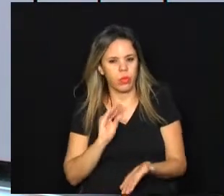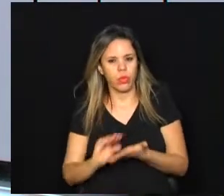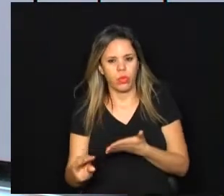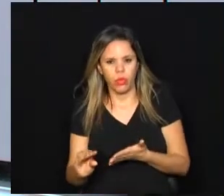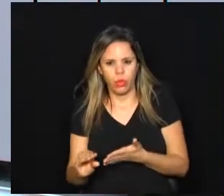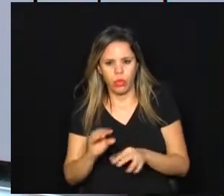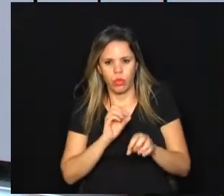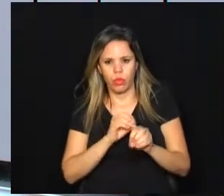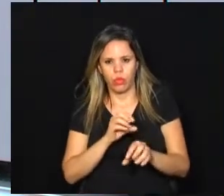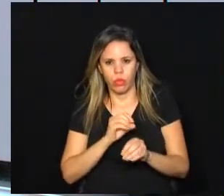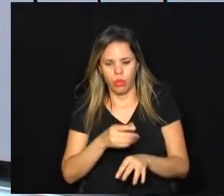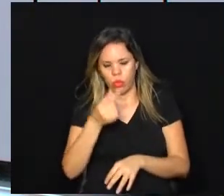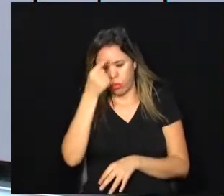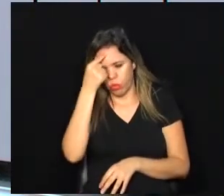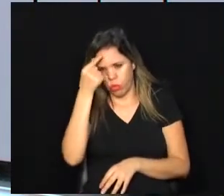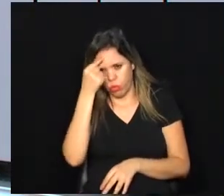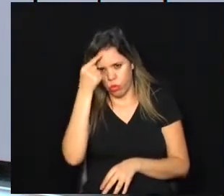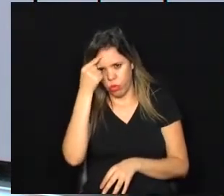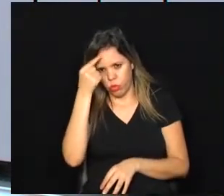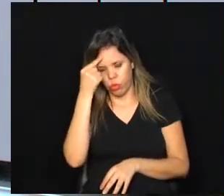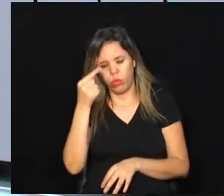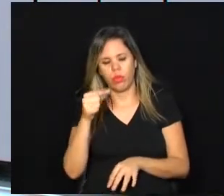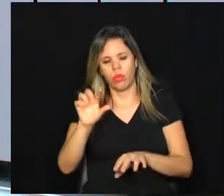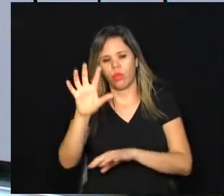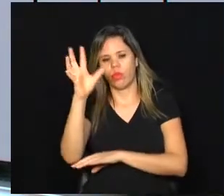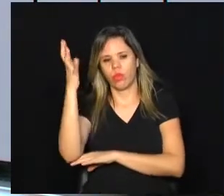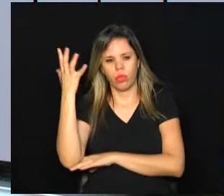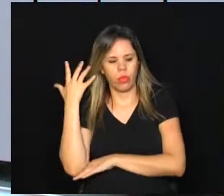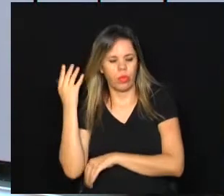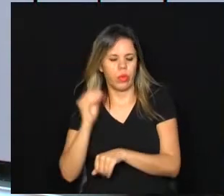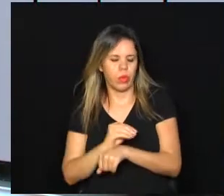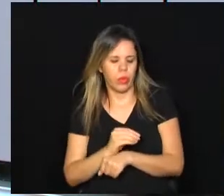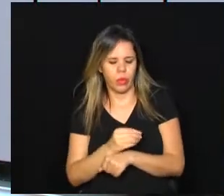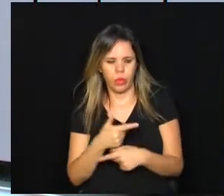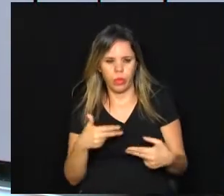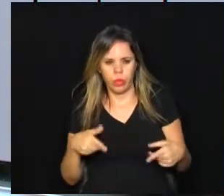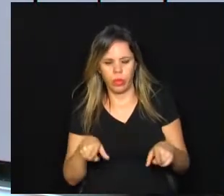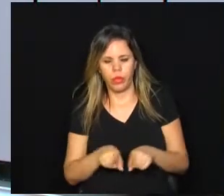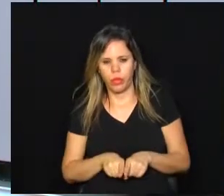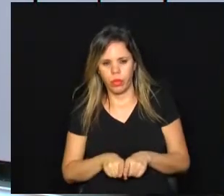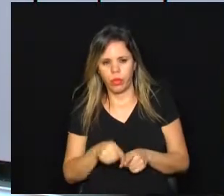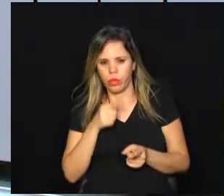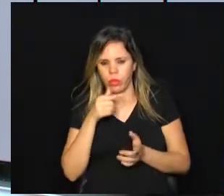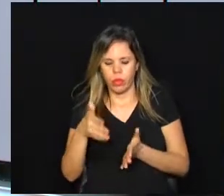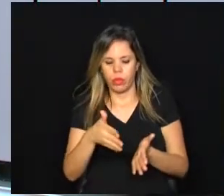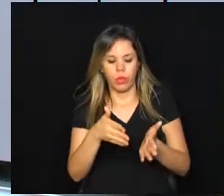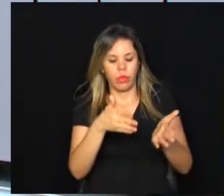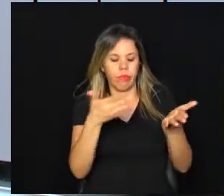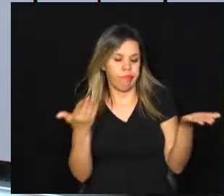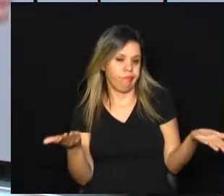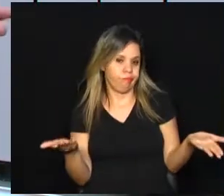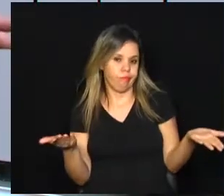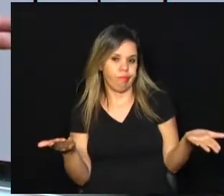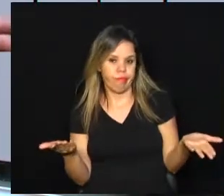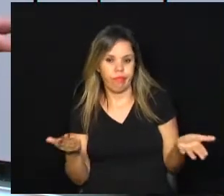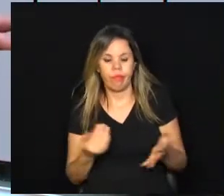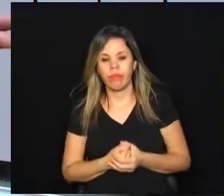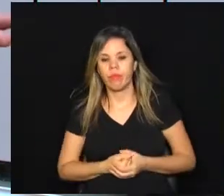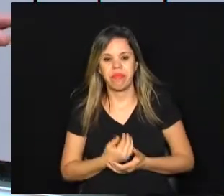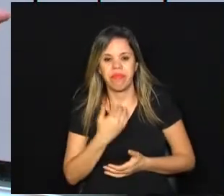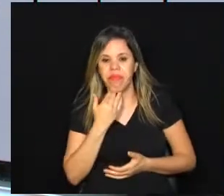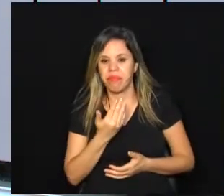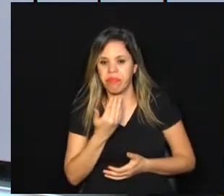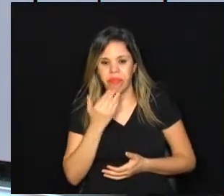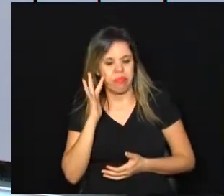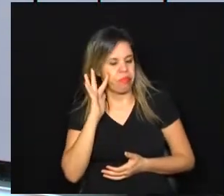na educação, na consciência ecológica e na preservação dos mananciais, isso não vai